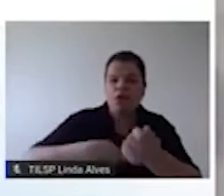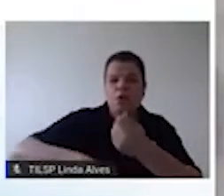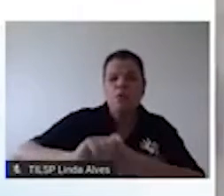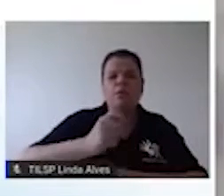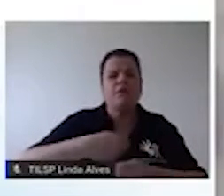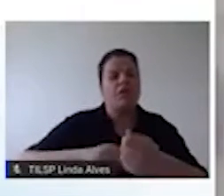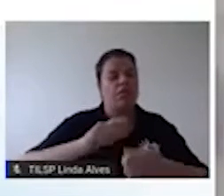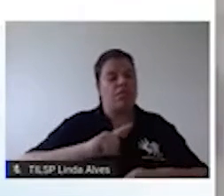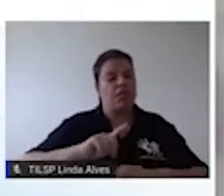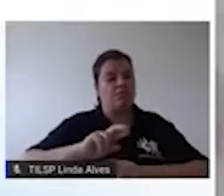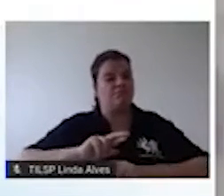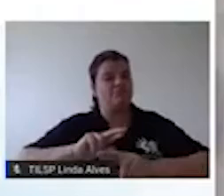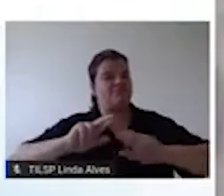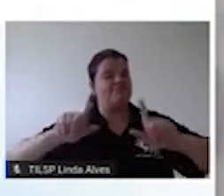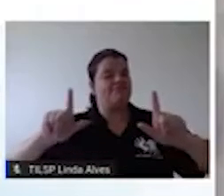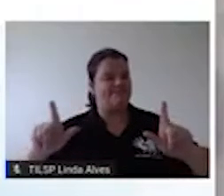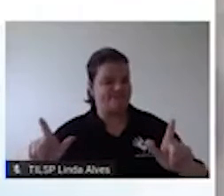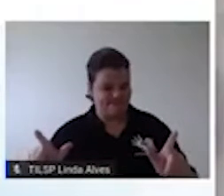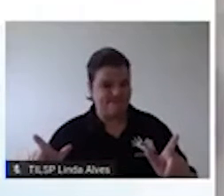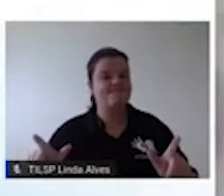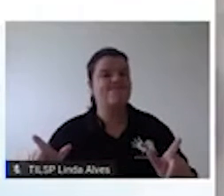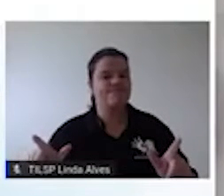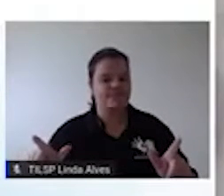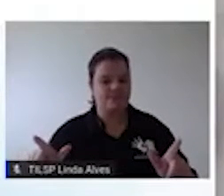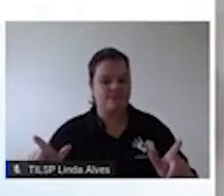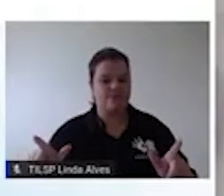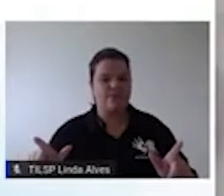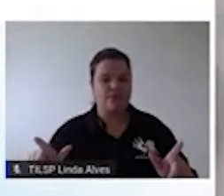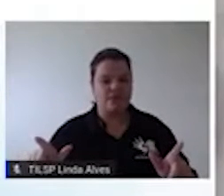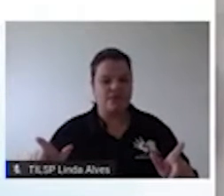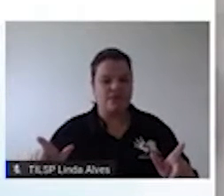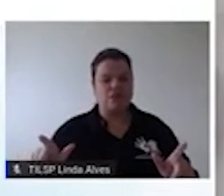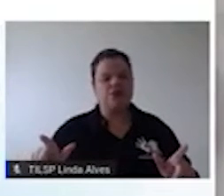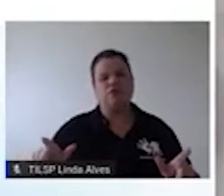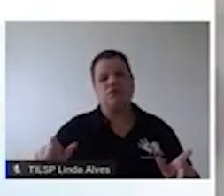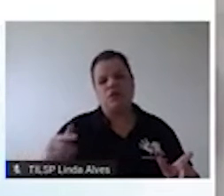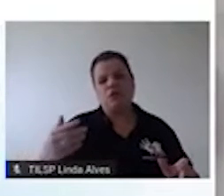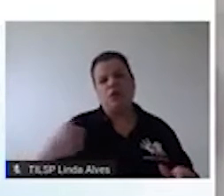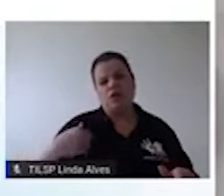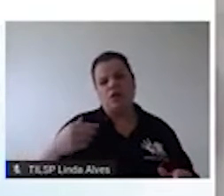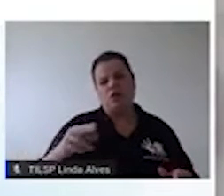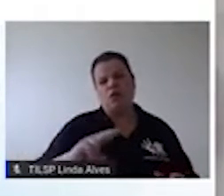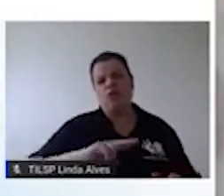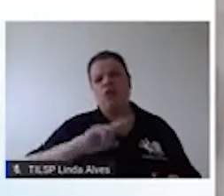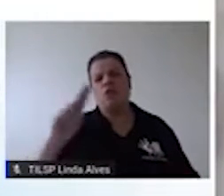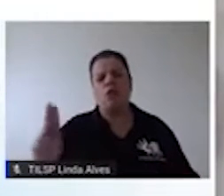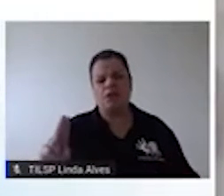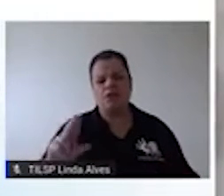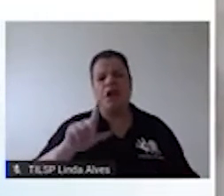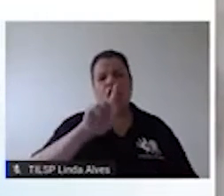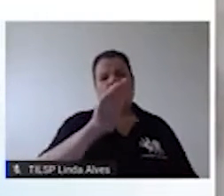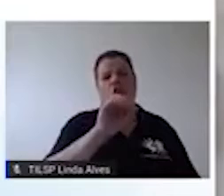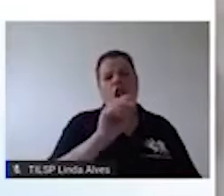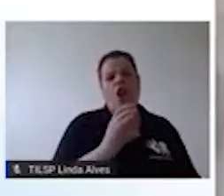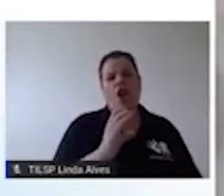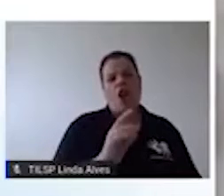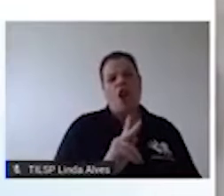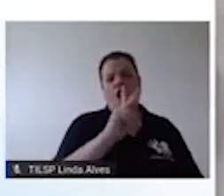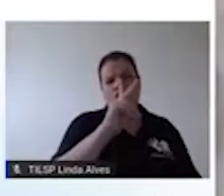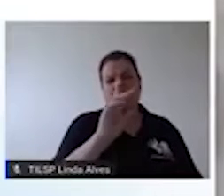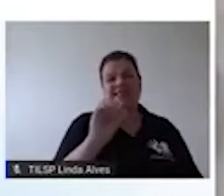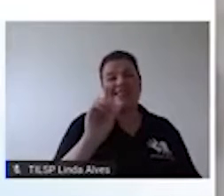uma diferença entre aquilo que se chama no mundo todo de lockdown, que